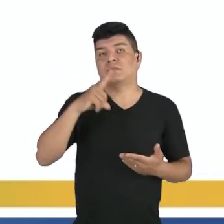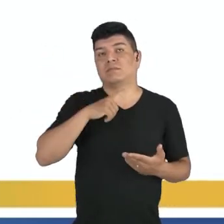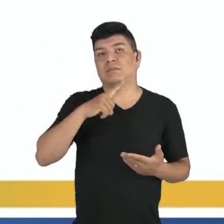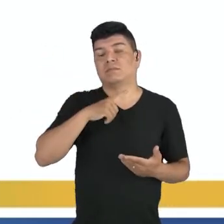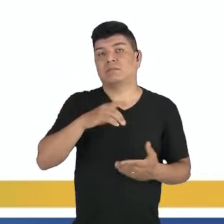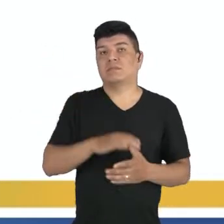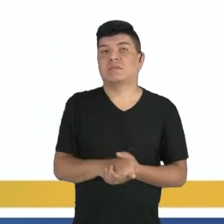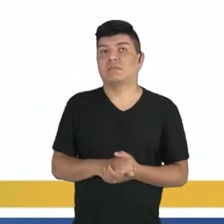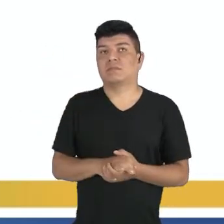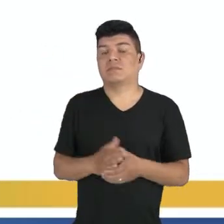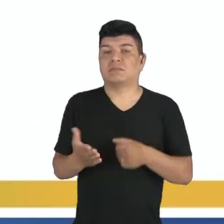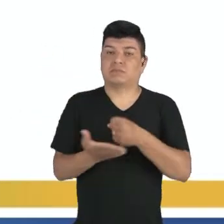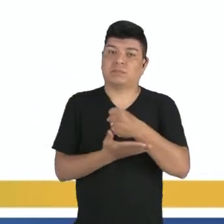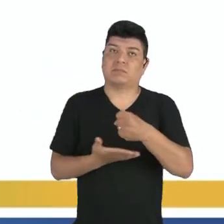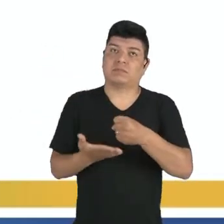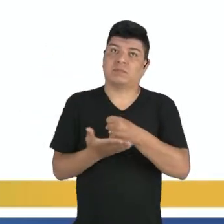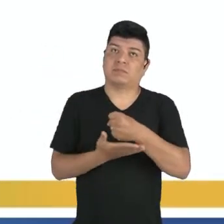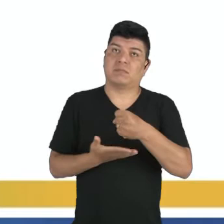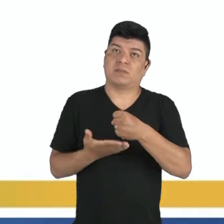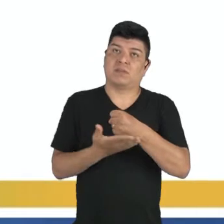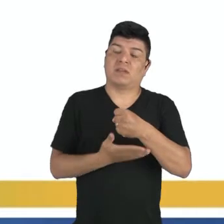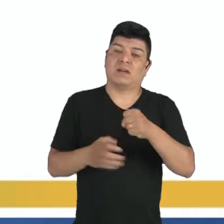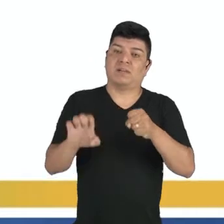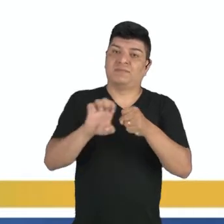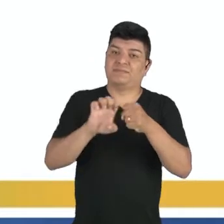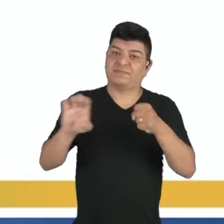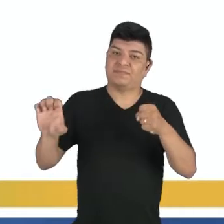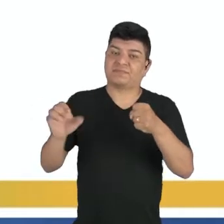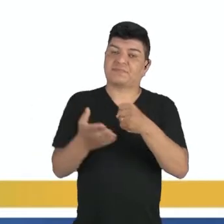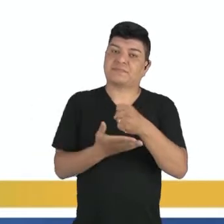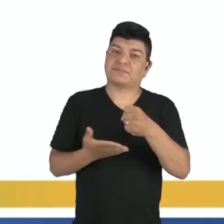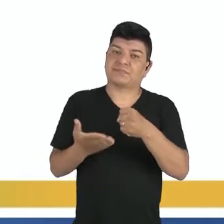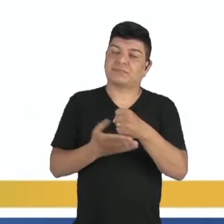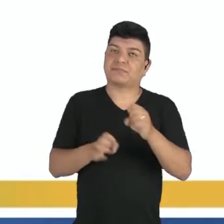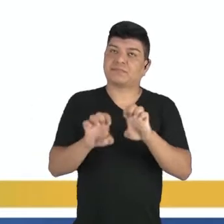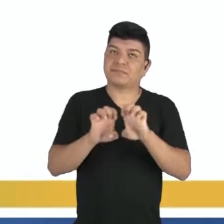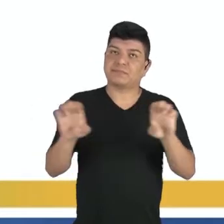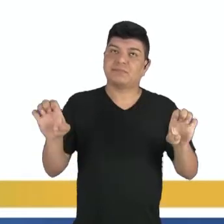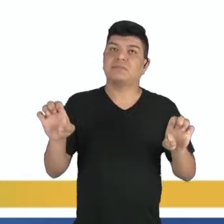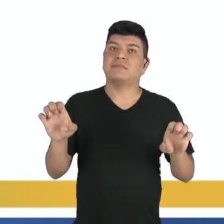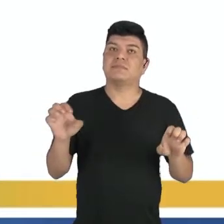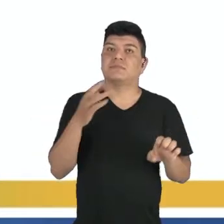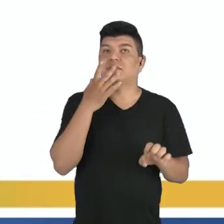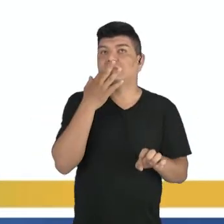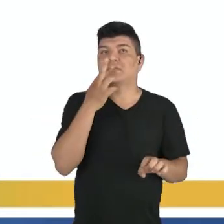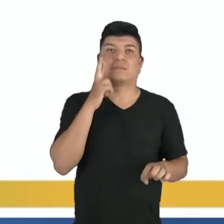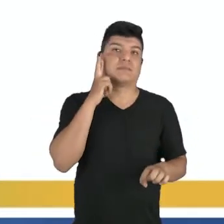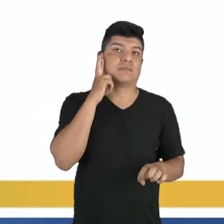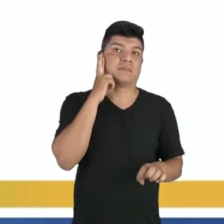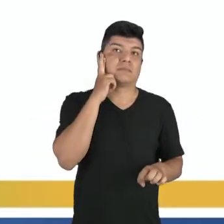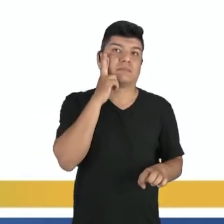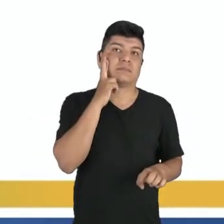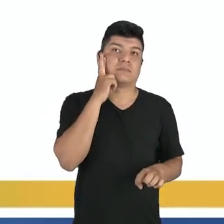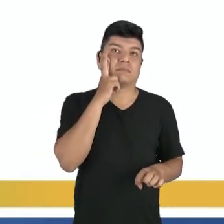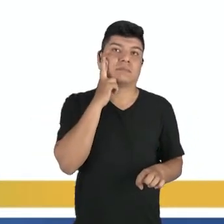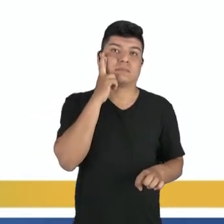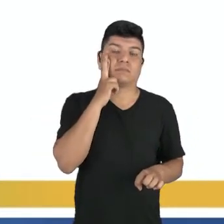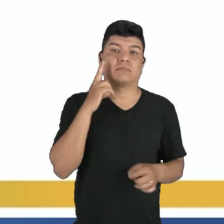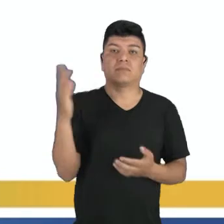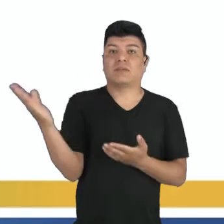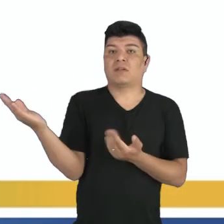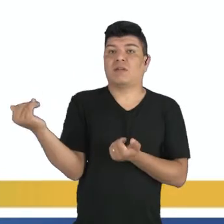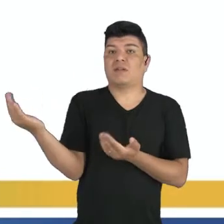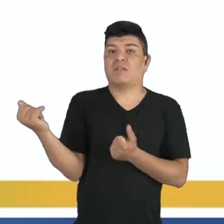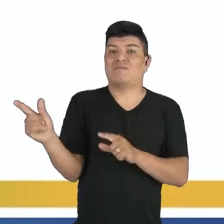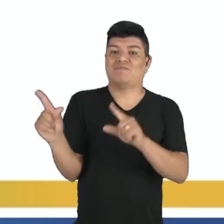que é na base da da estrutura da pirâmide que tá de Rosa a população